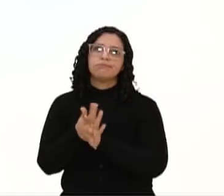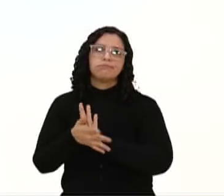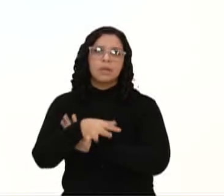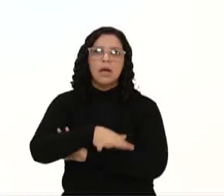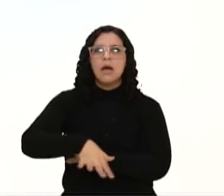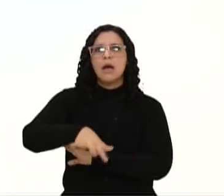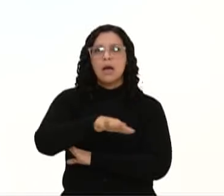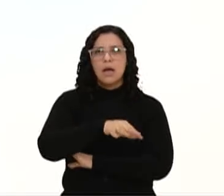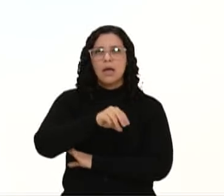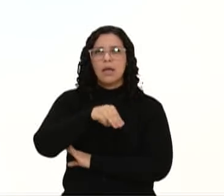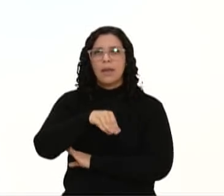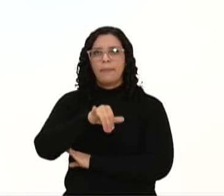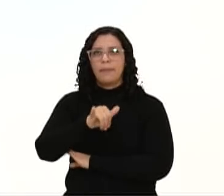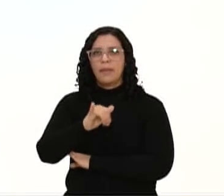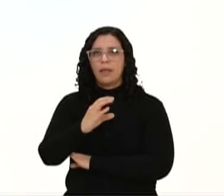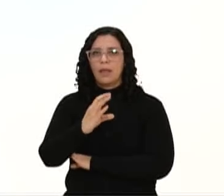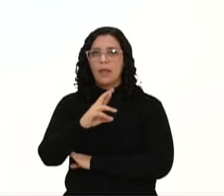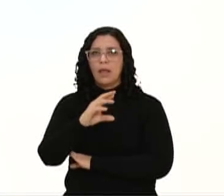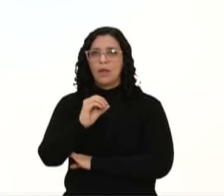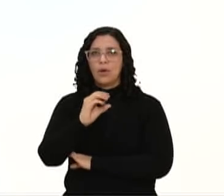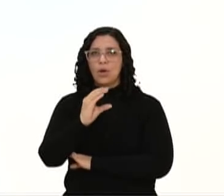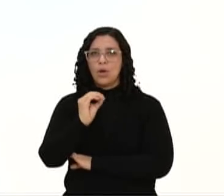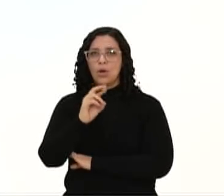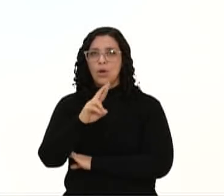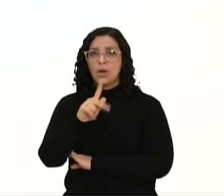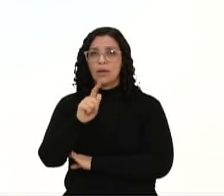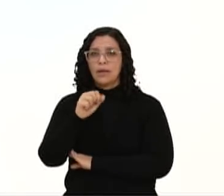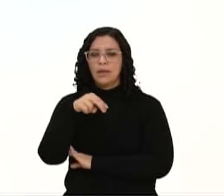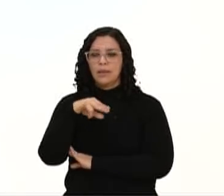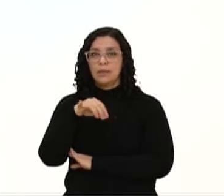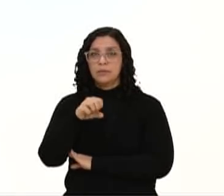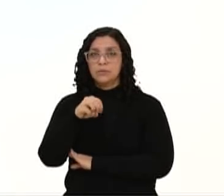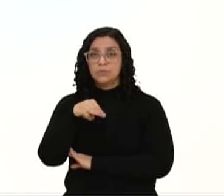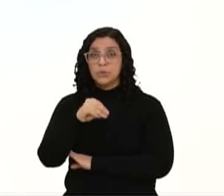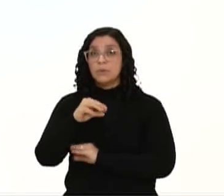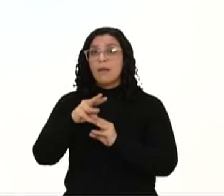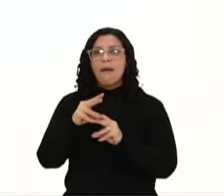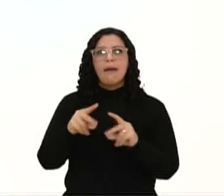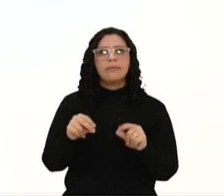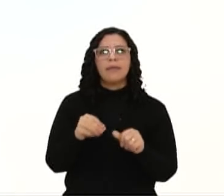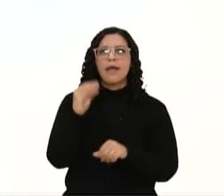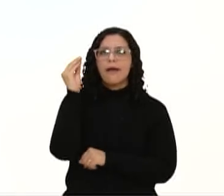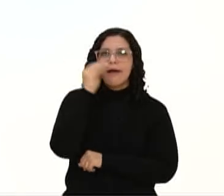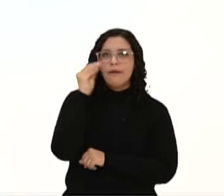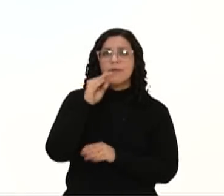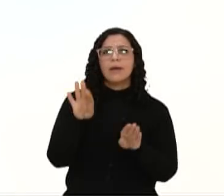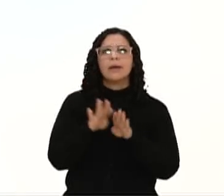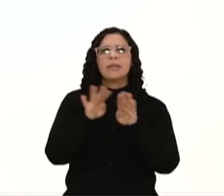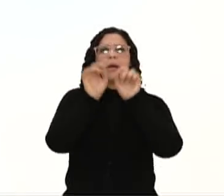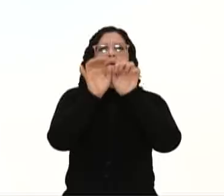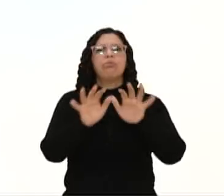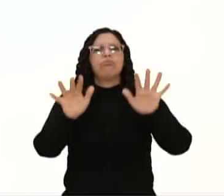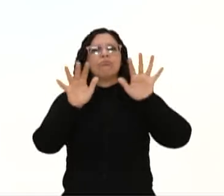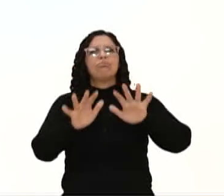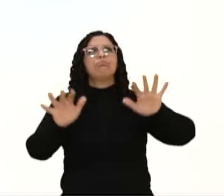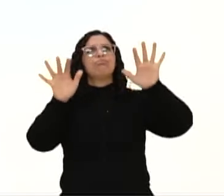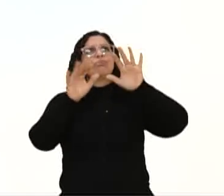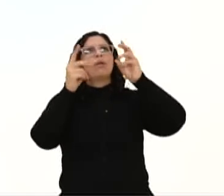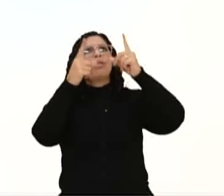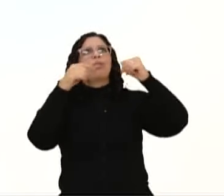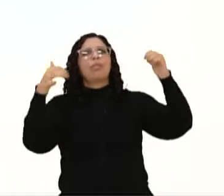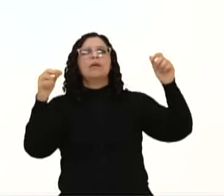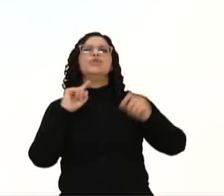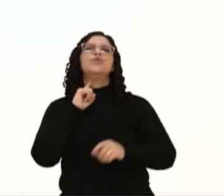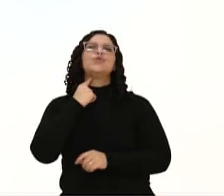aquele micro-organismo ali e retira nutrientes, além de causar ali a poluição atmosférica. A fumaça que é causada ali